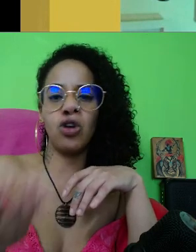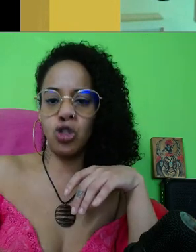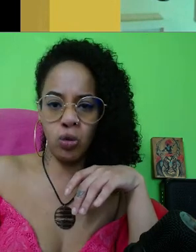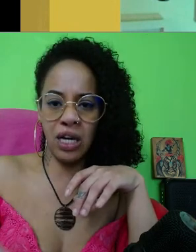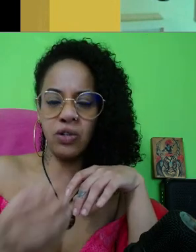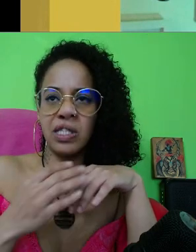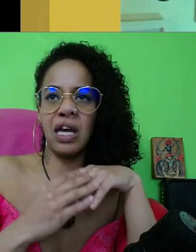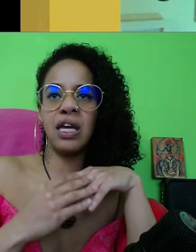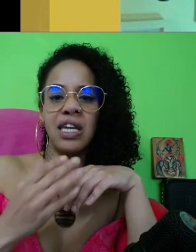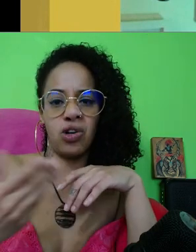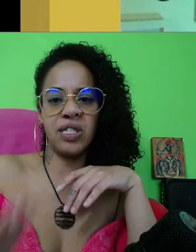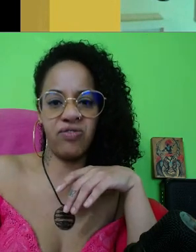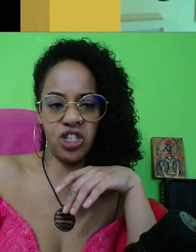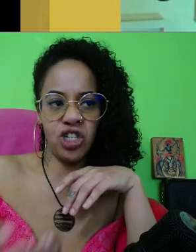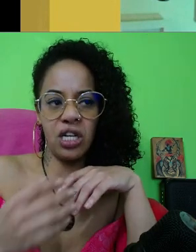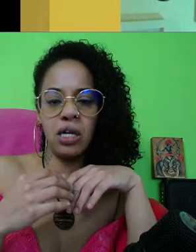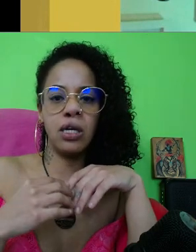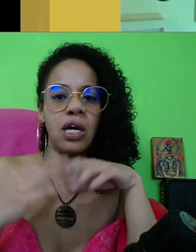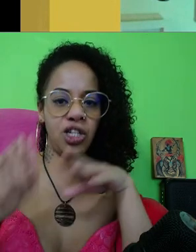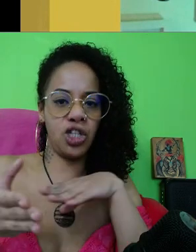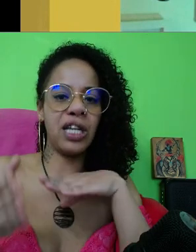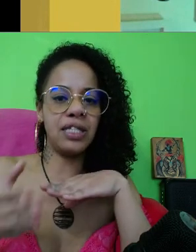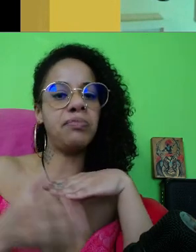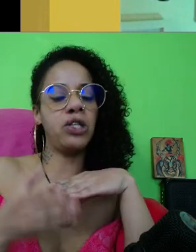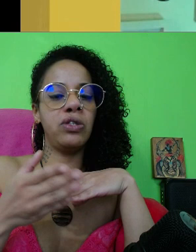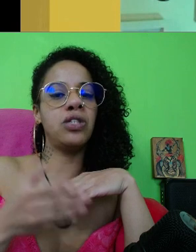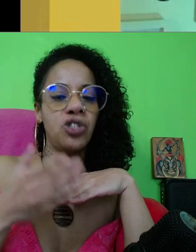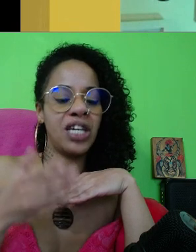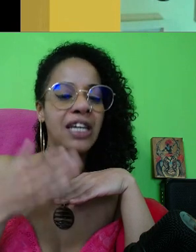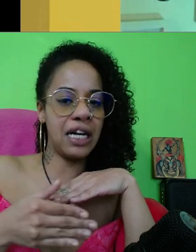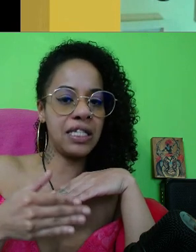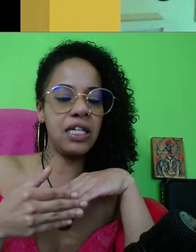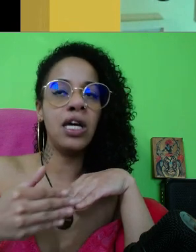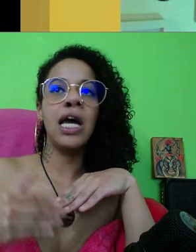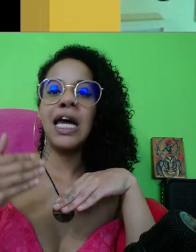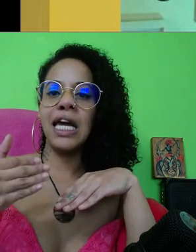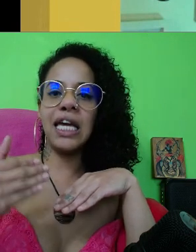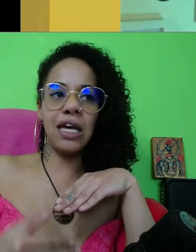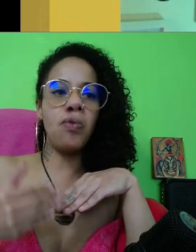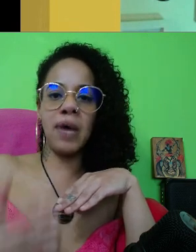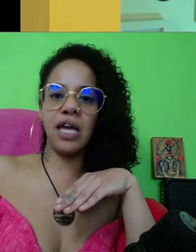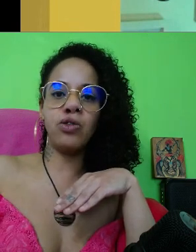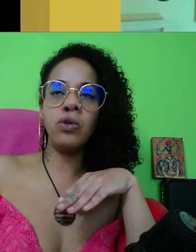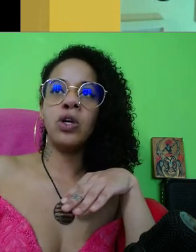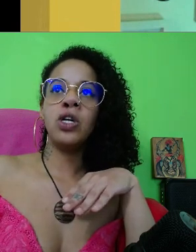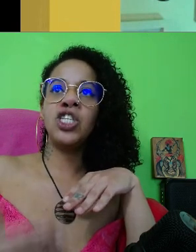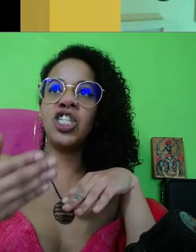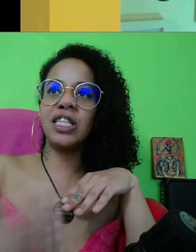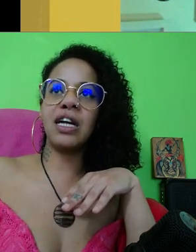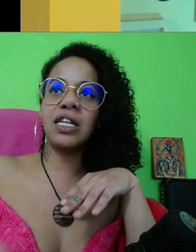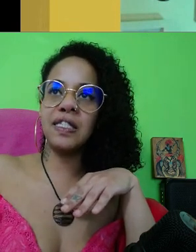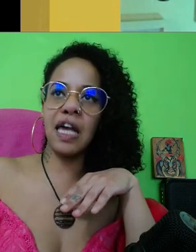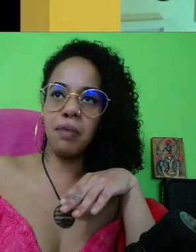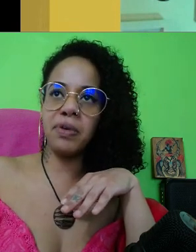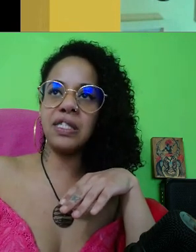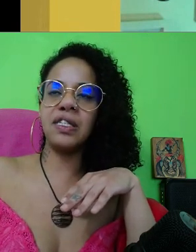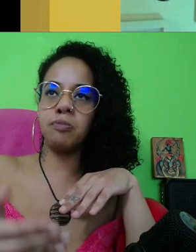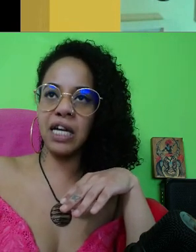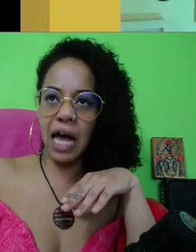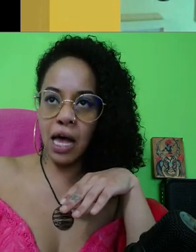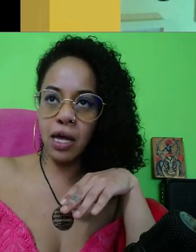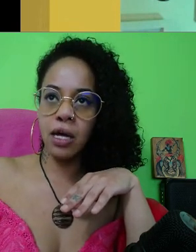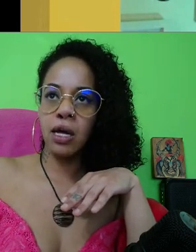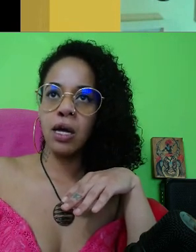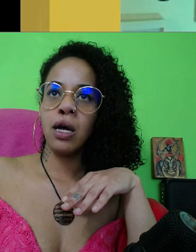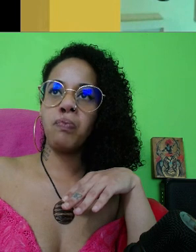viu o leite o nosso anos né E a nossa vagina a gente tem esse medo Desde o dia que nasce e o medo de ter que sempre